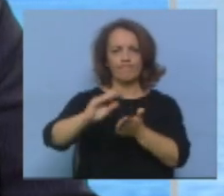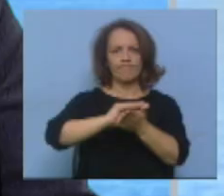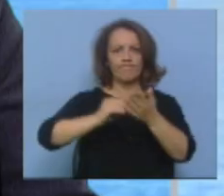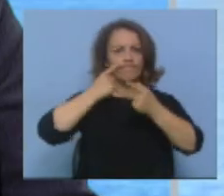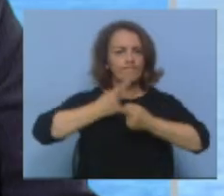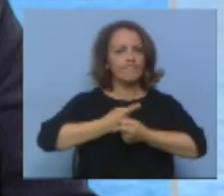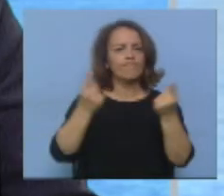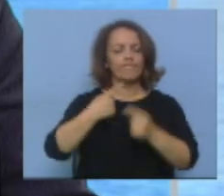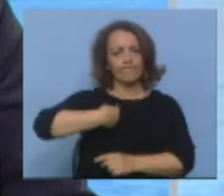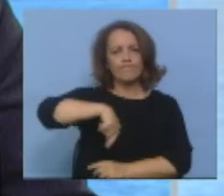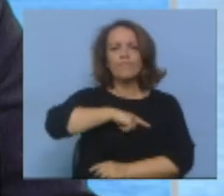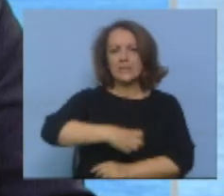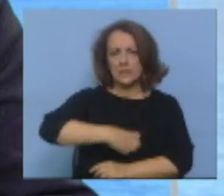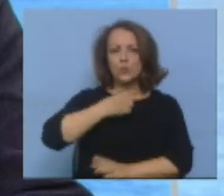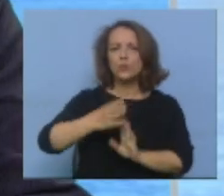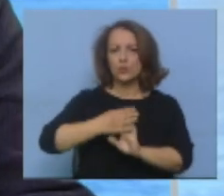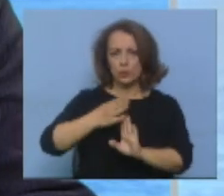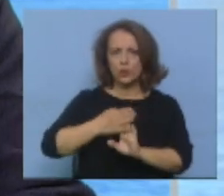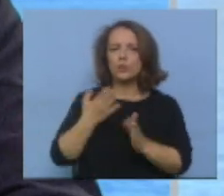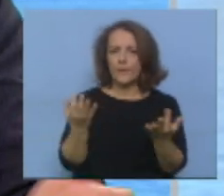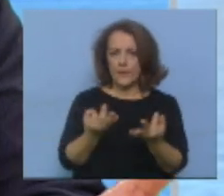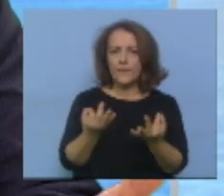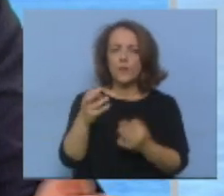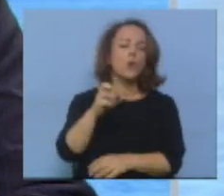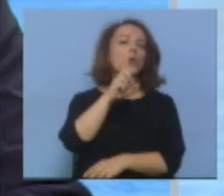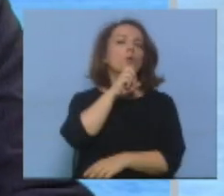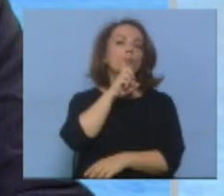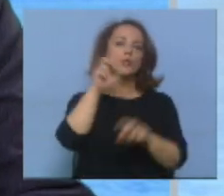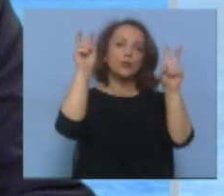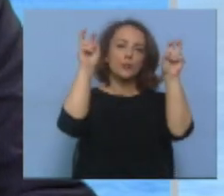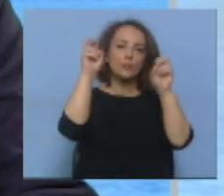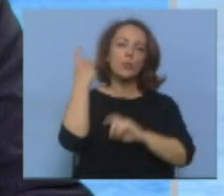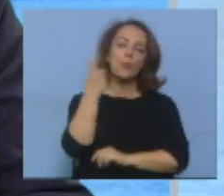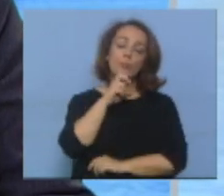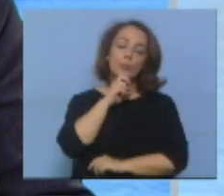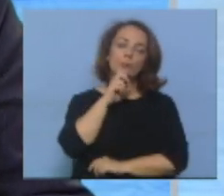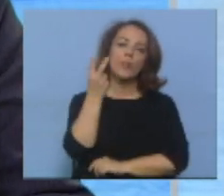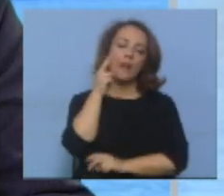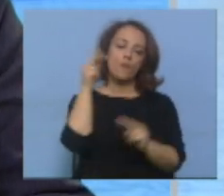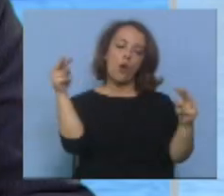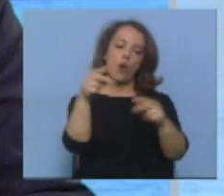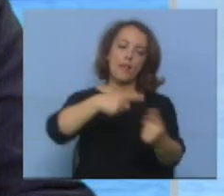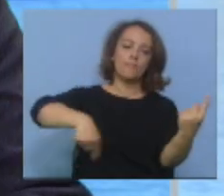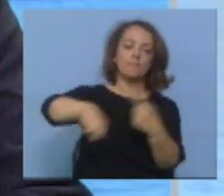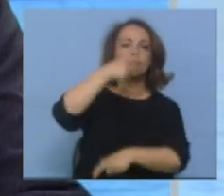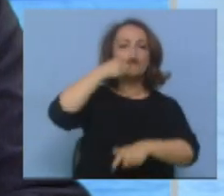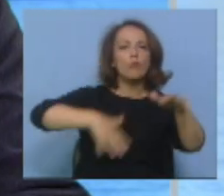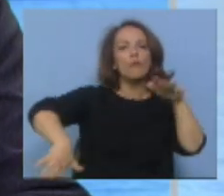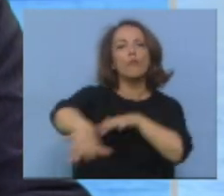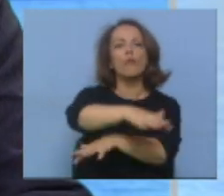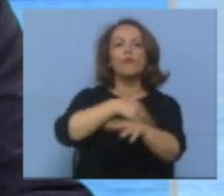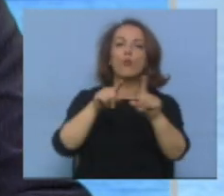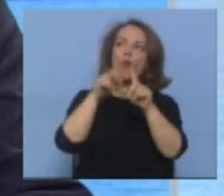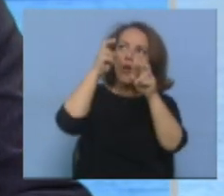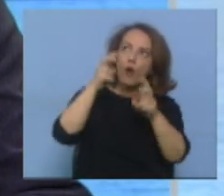urgente. Os bispos têm que estar a olhar pelas ovelhas do seu povo, eu faço o esforço de ir passando pela